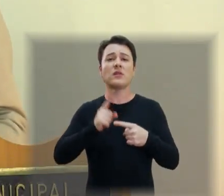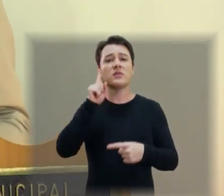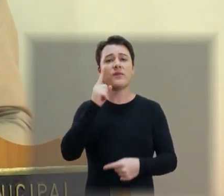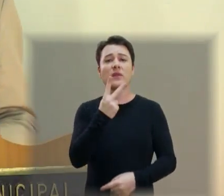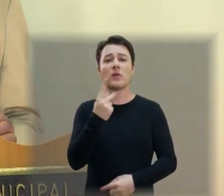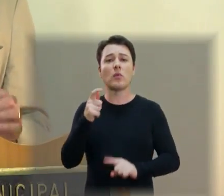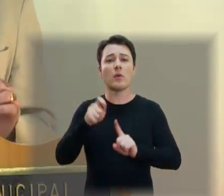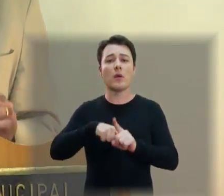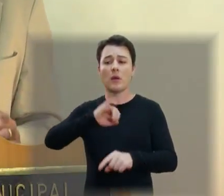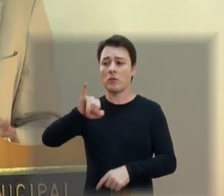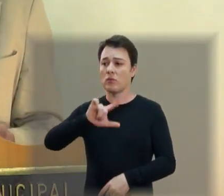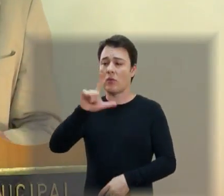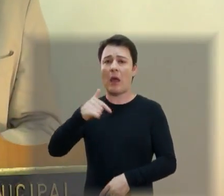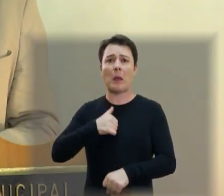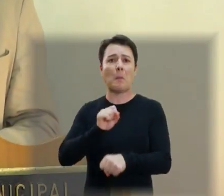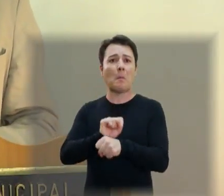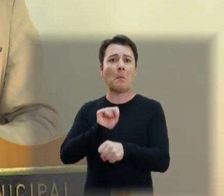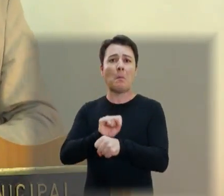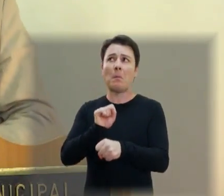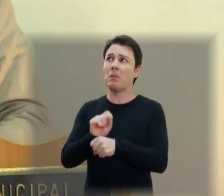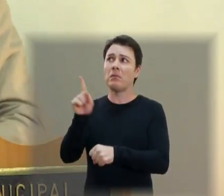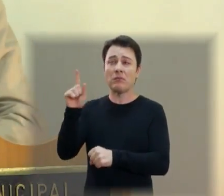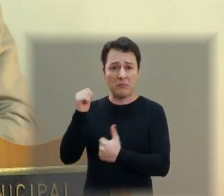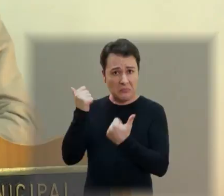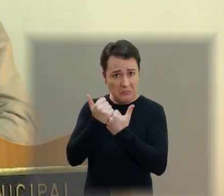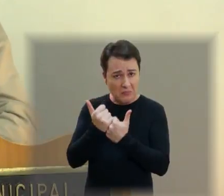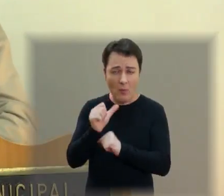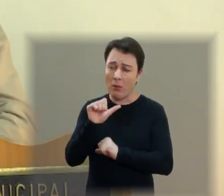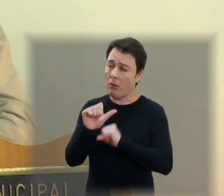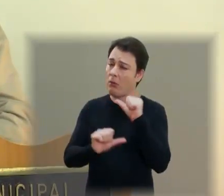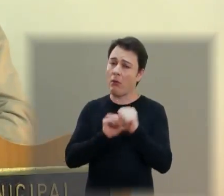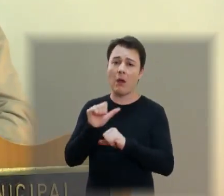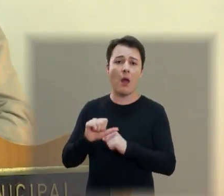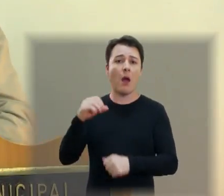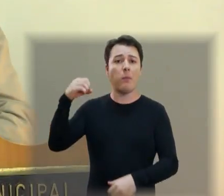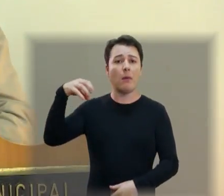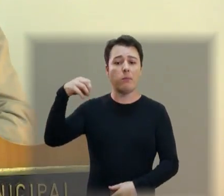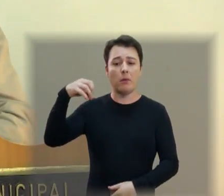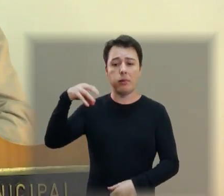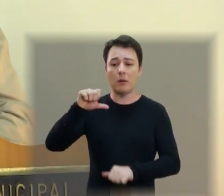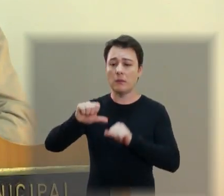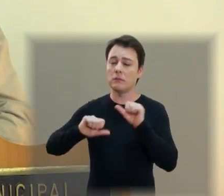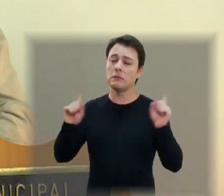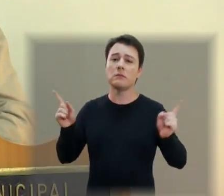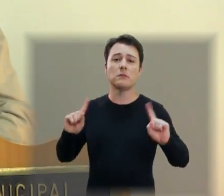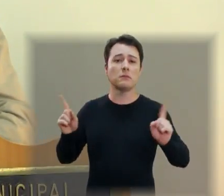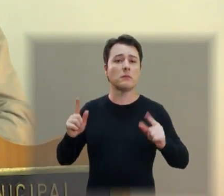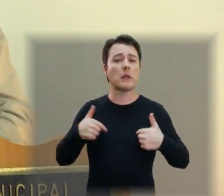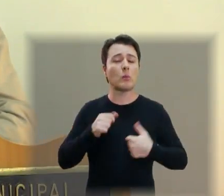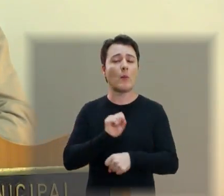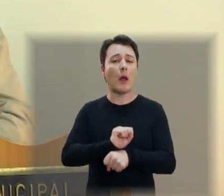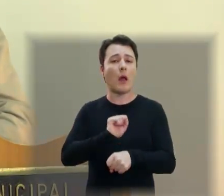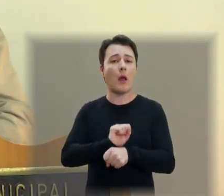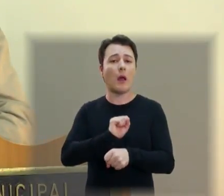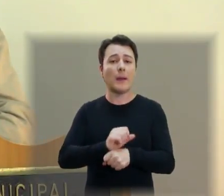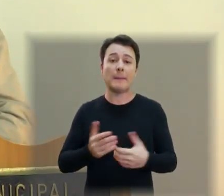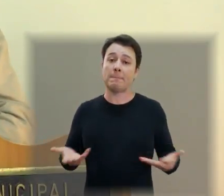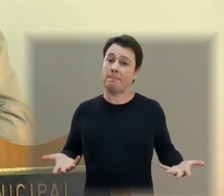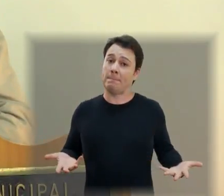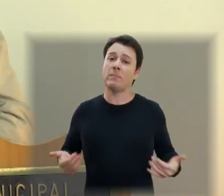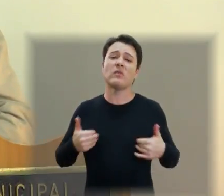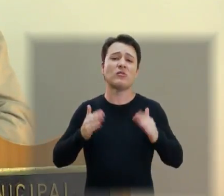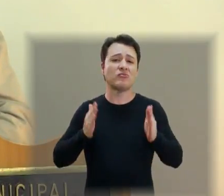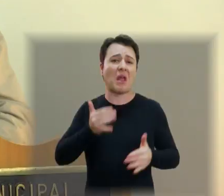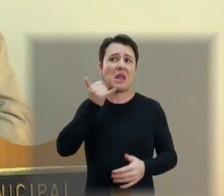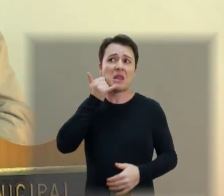realizados, entendeu? Mais dois protocolos estão no meu gabinete, que até agora não foram feitas substituições. Eu realmente eu